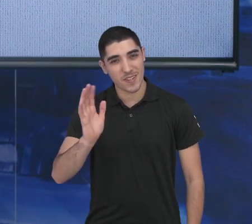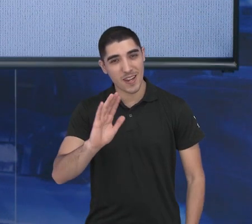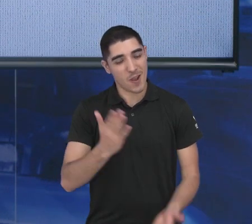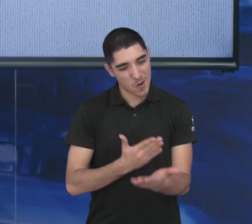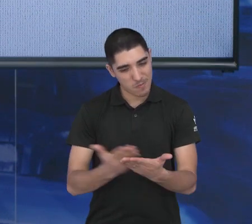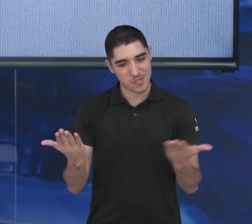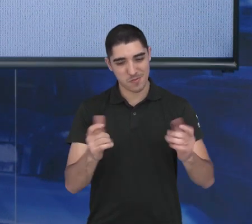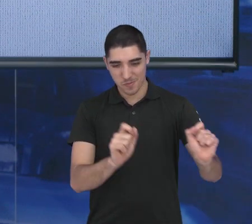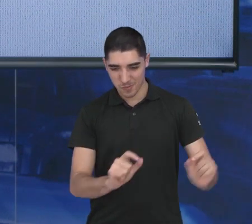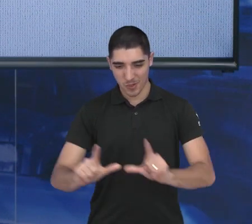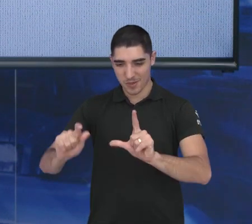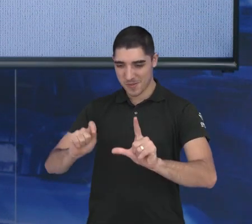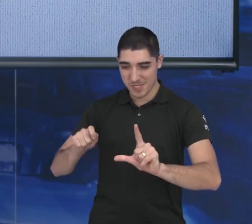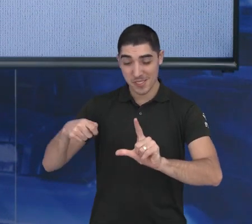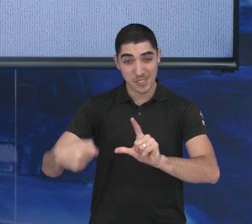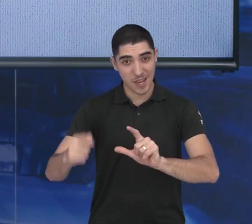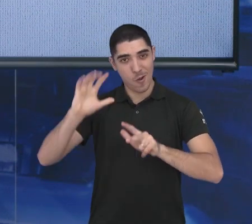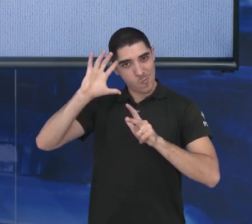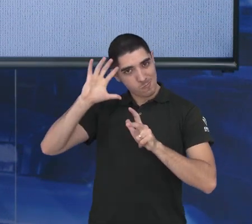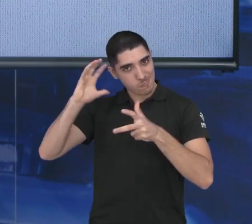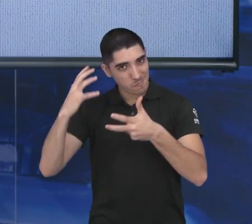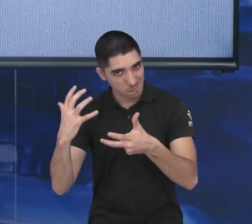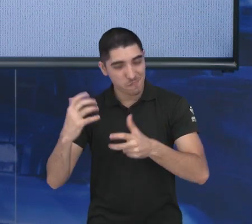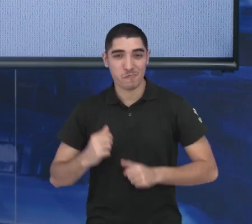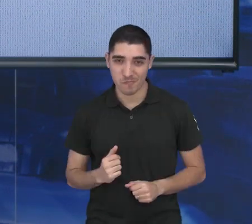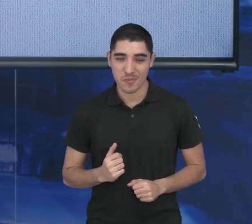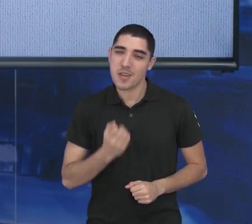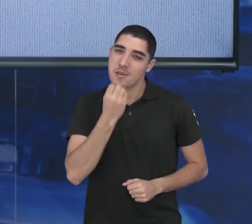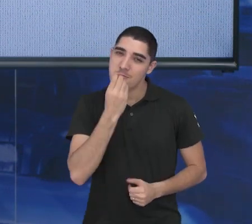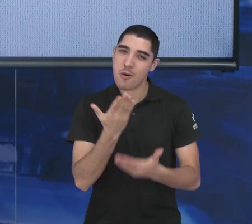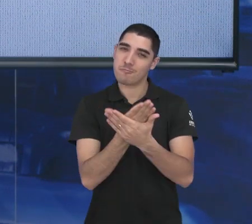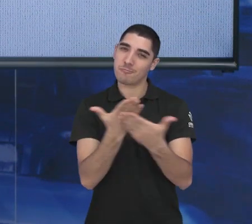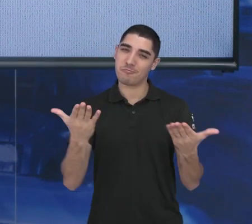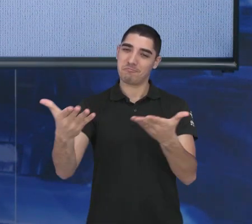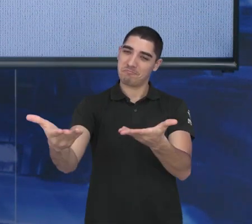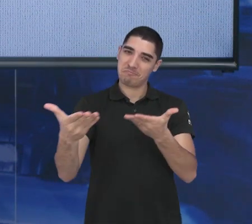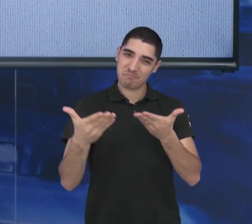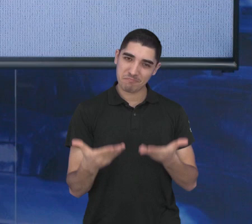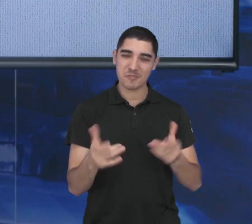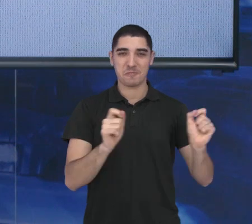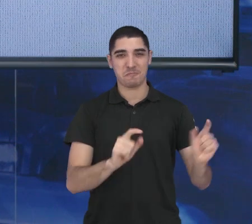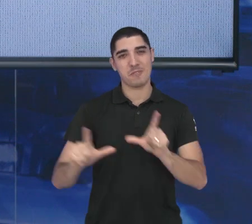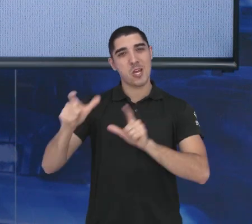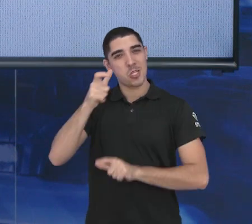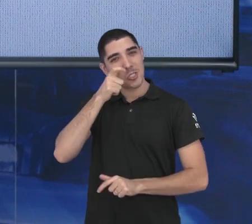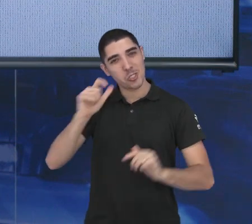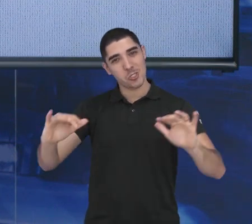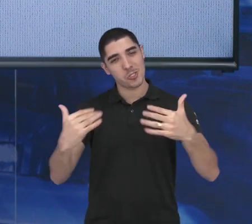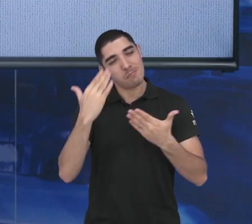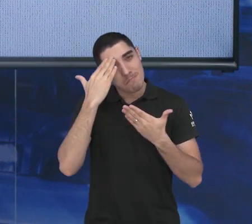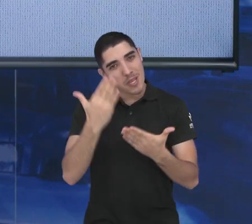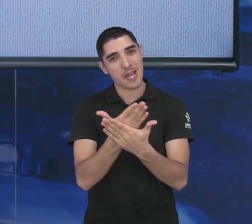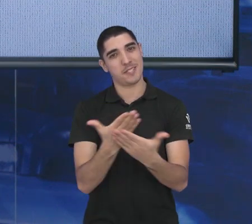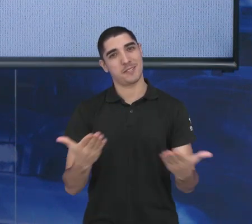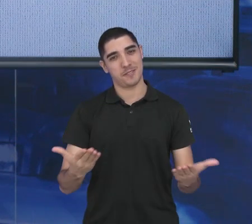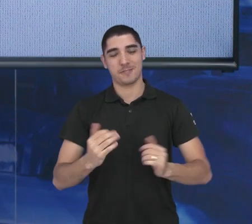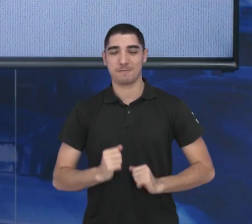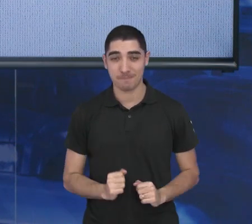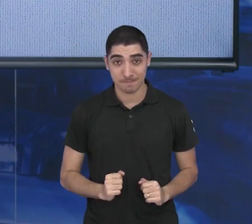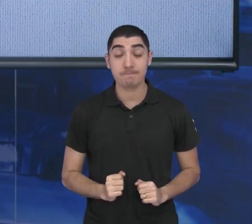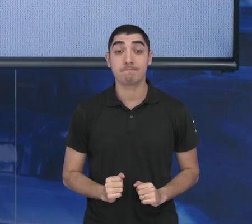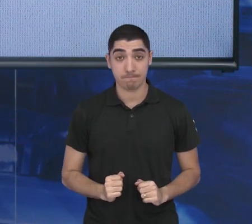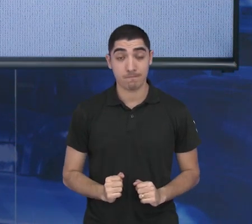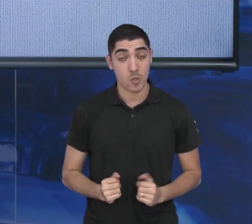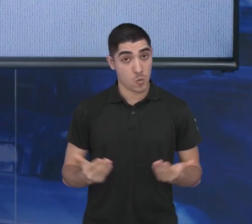Olá, estamos chegando com mais uma ação parlamentar. Que bom que você está aqui com a gente. Desde já, eu agradeço a sua companhia.